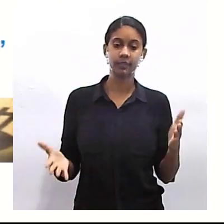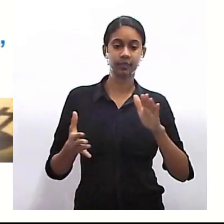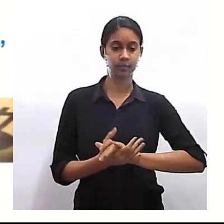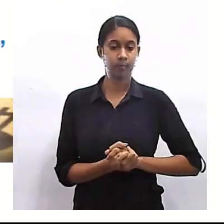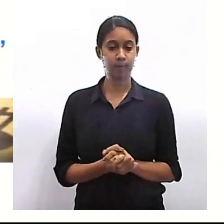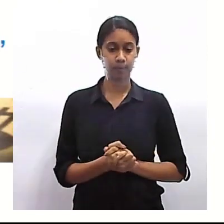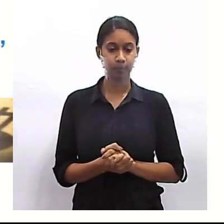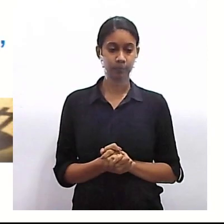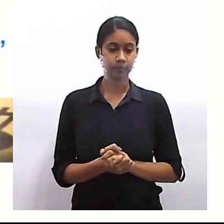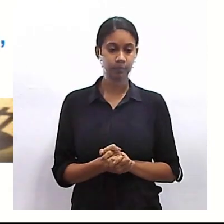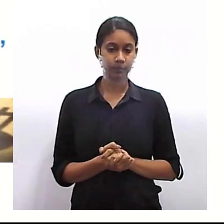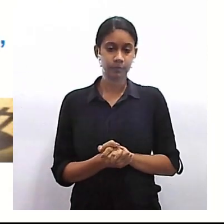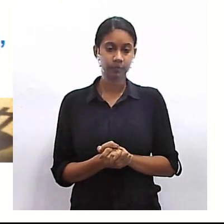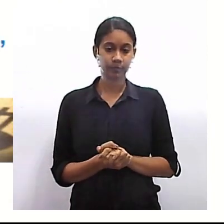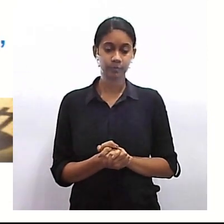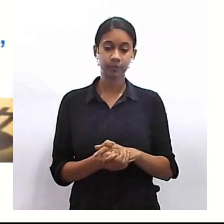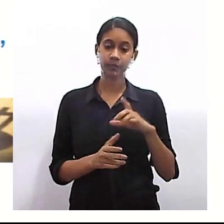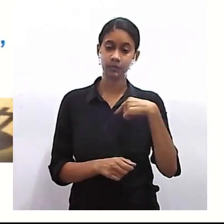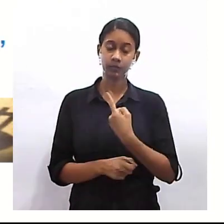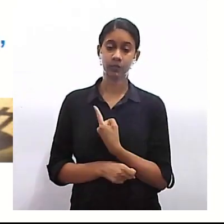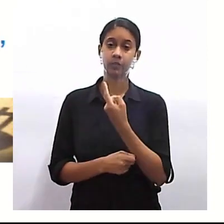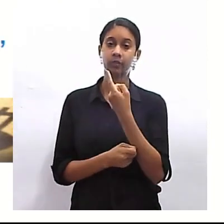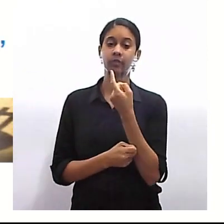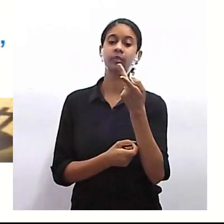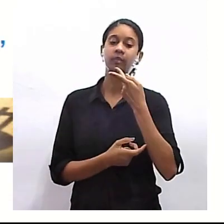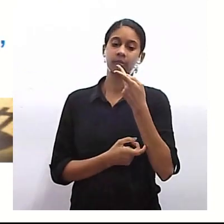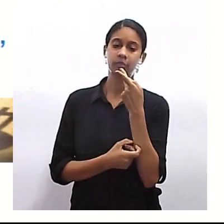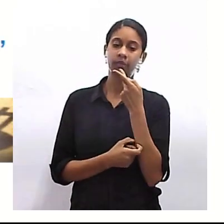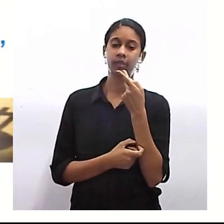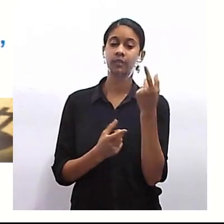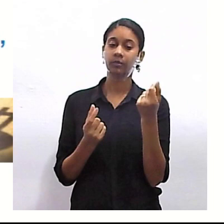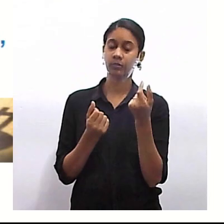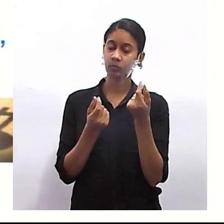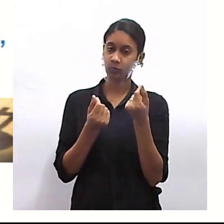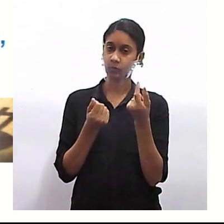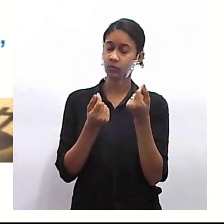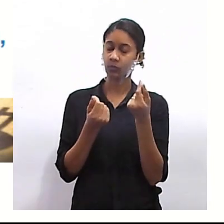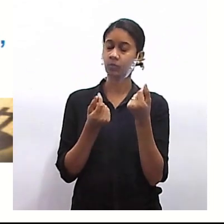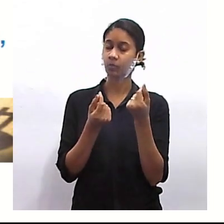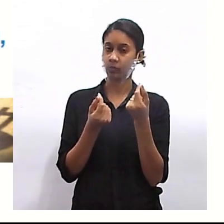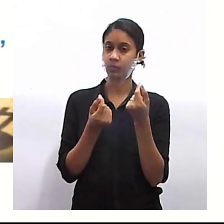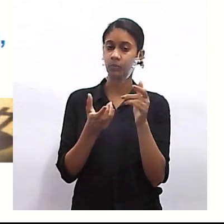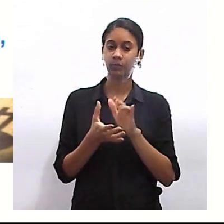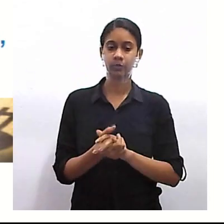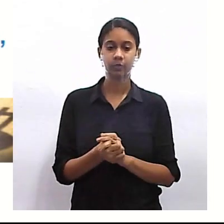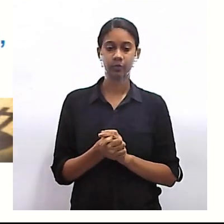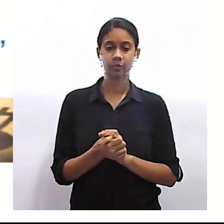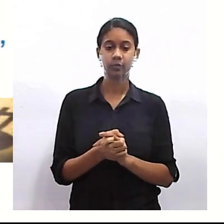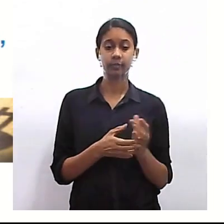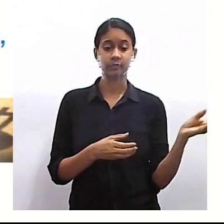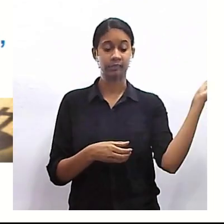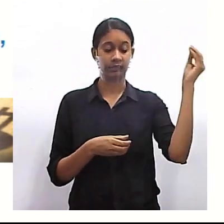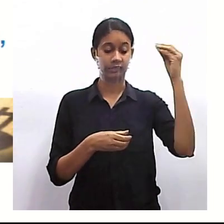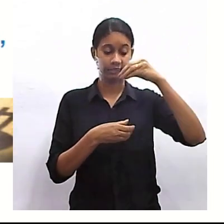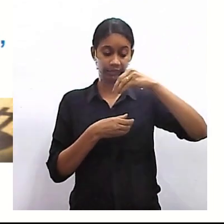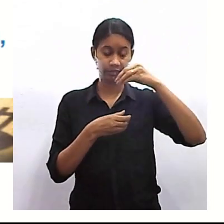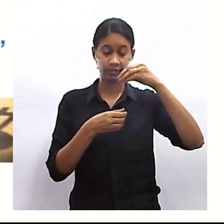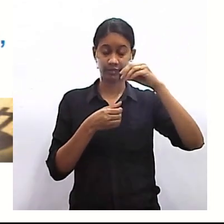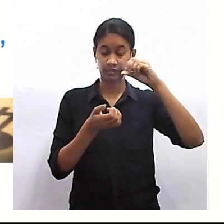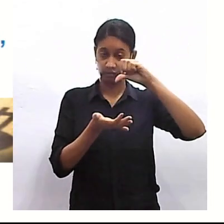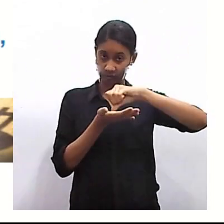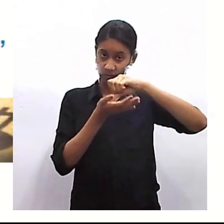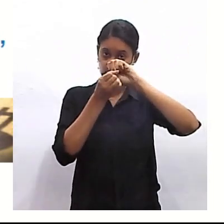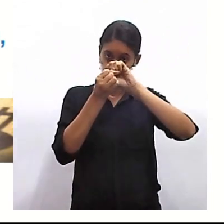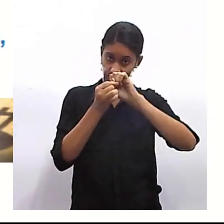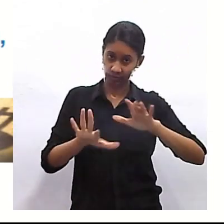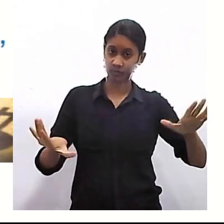dando continuidade aqui, agora a gente vai falar um pouco dos custos, né? Dentro de uma operação gigantesca dessa, que é o centro de